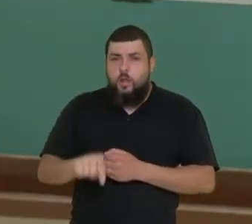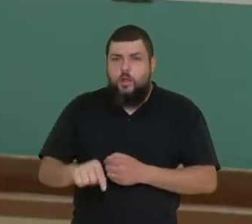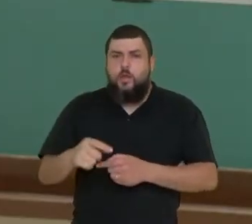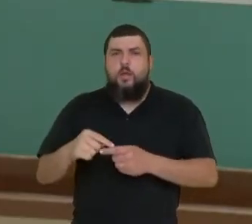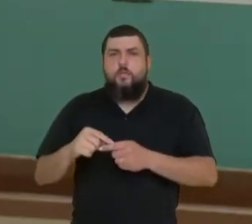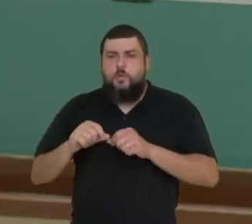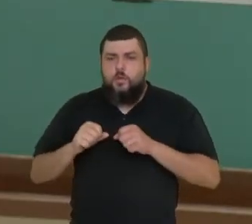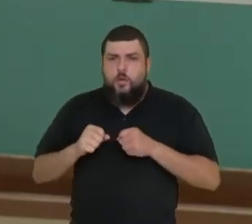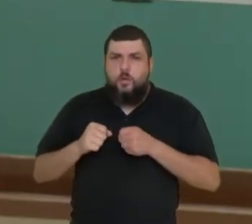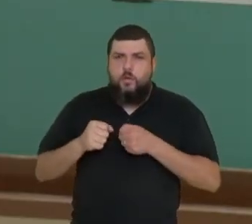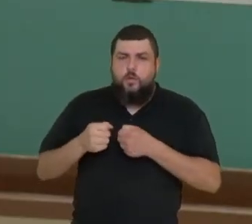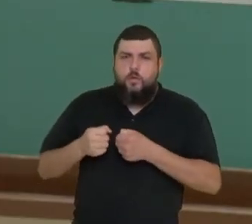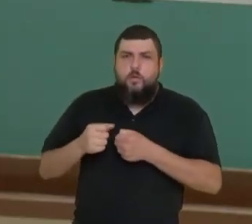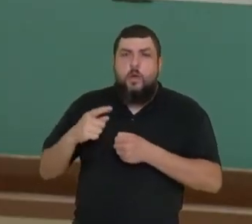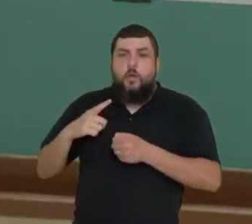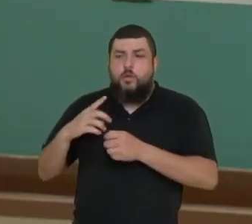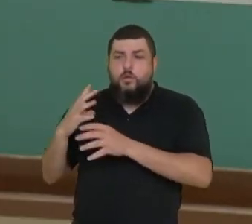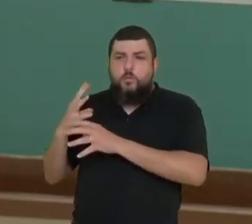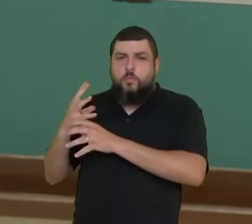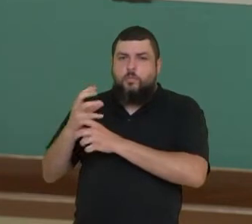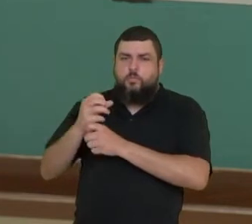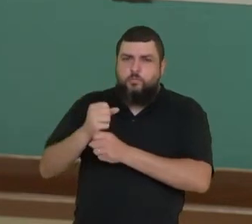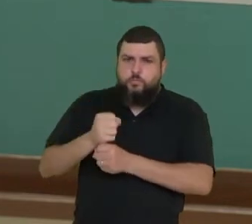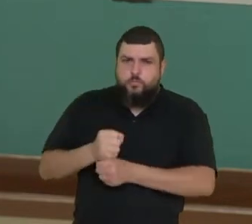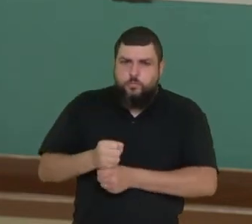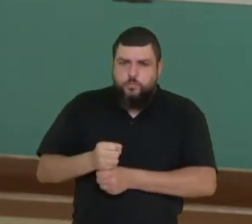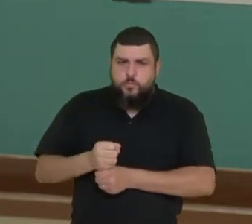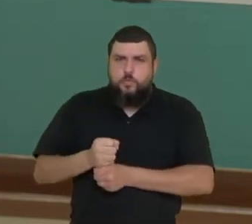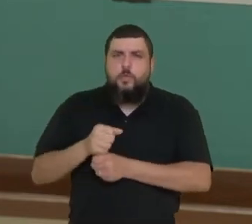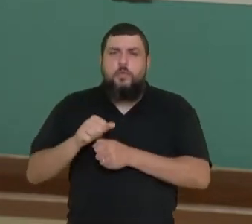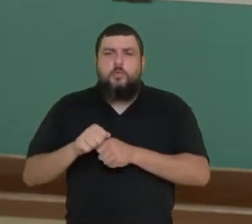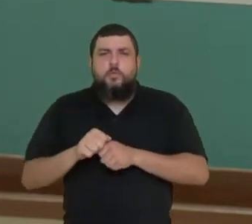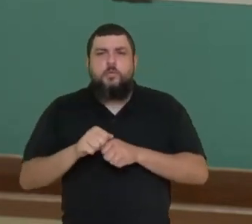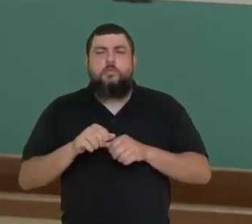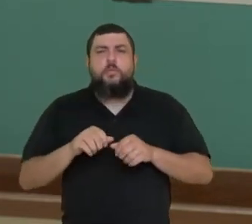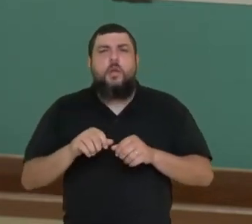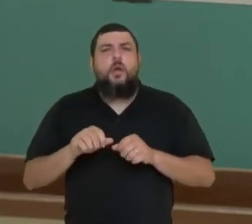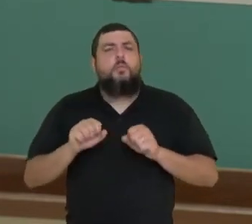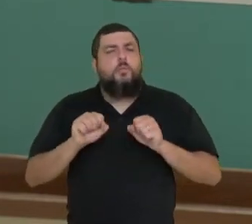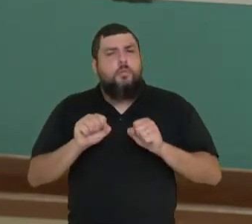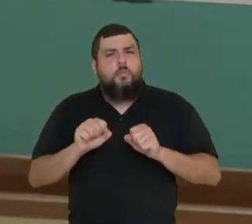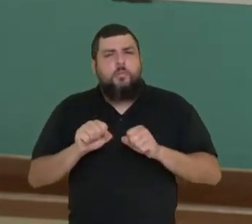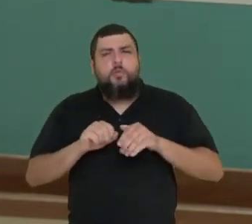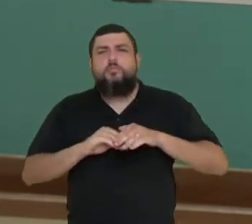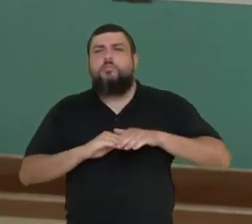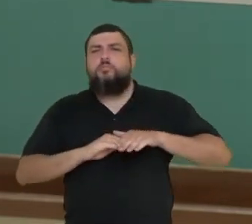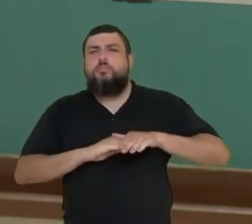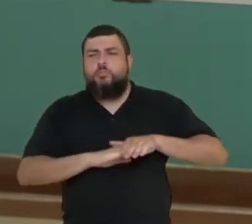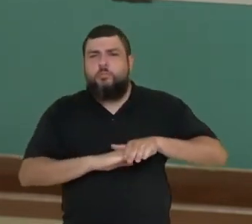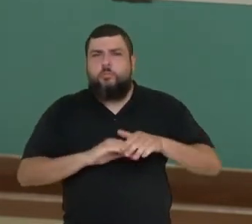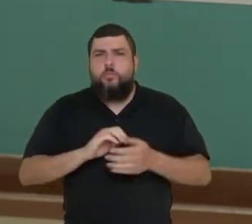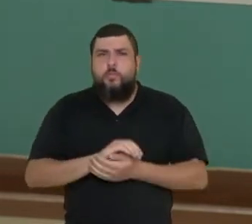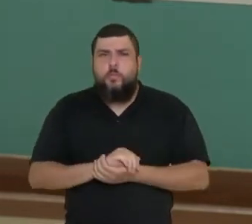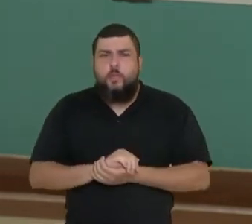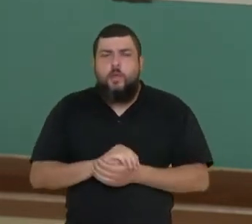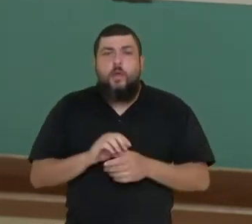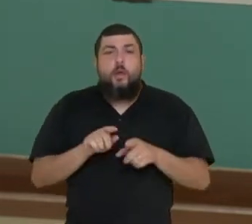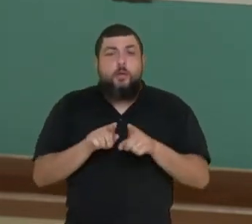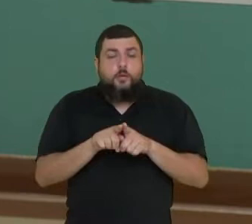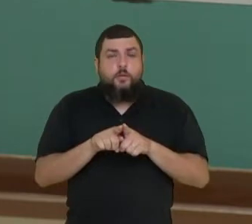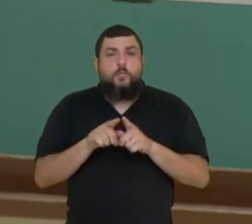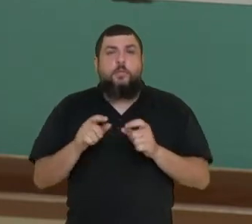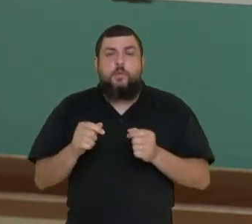forças conservativas, certo? E são energias que podem ser armazenadas. E entre nessa parte de